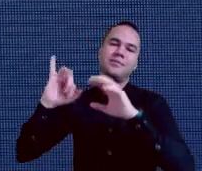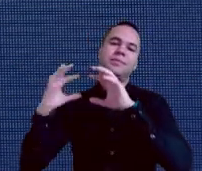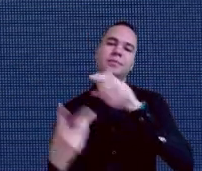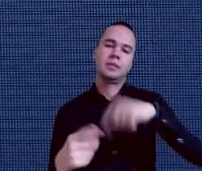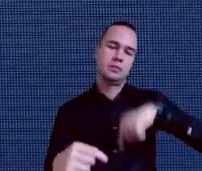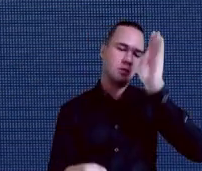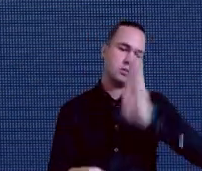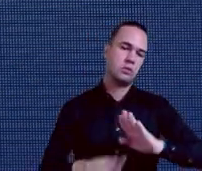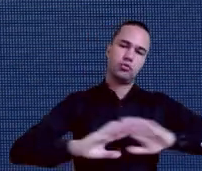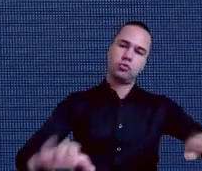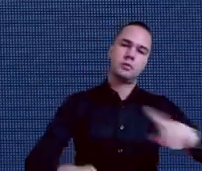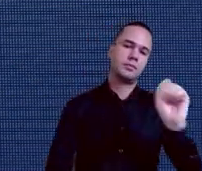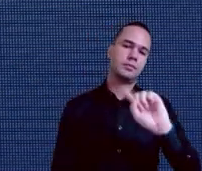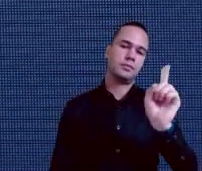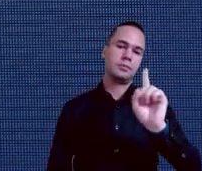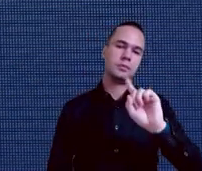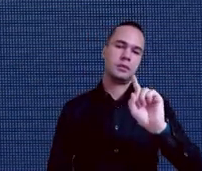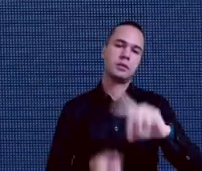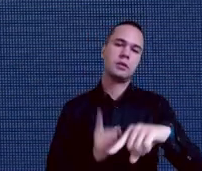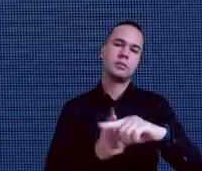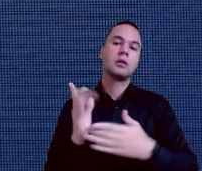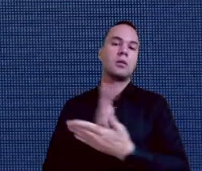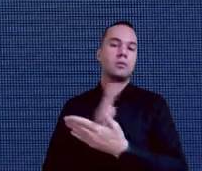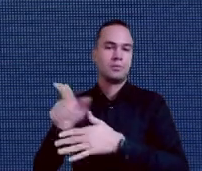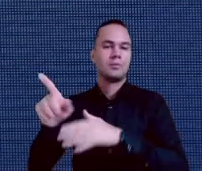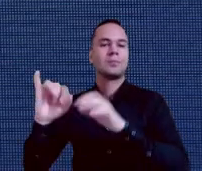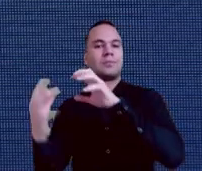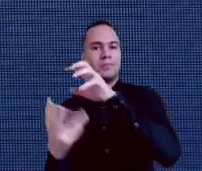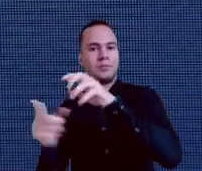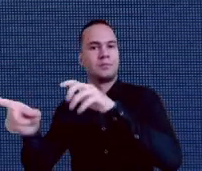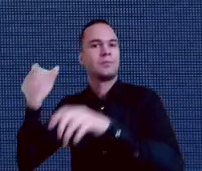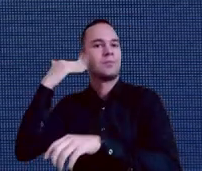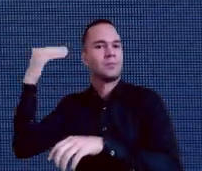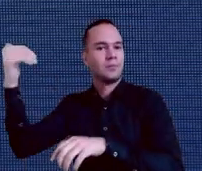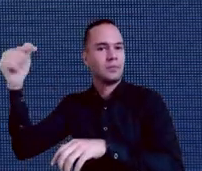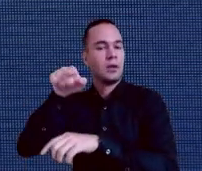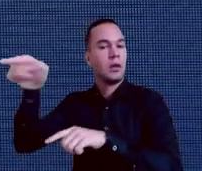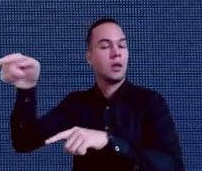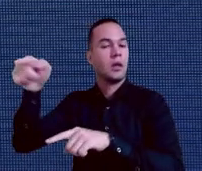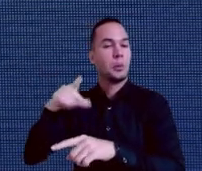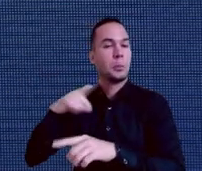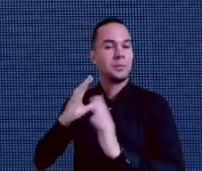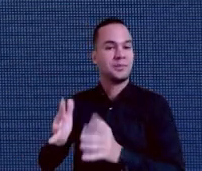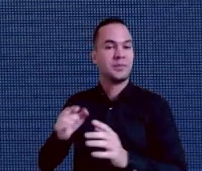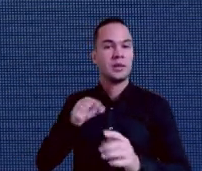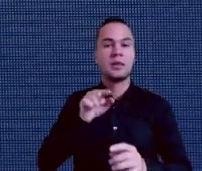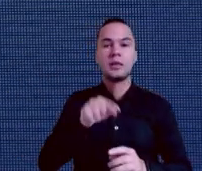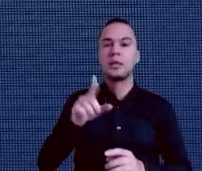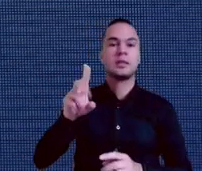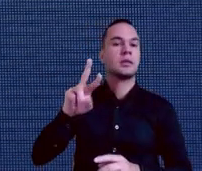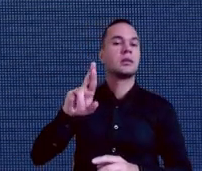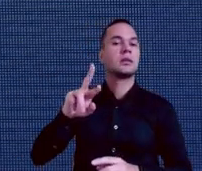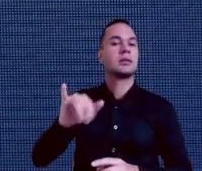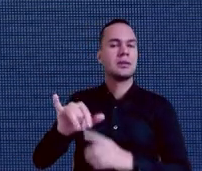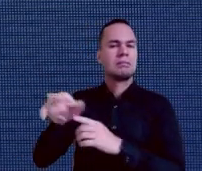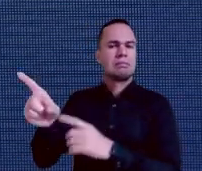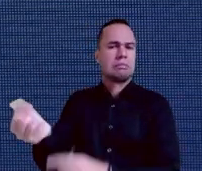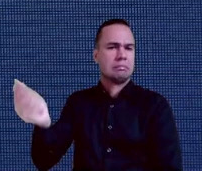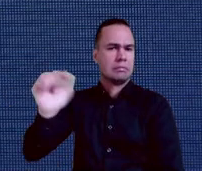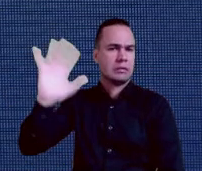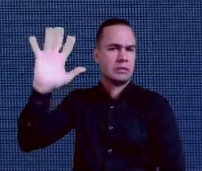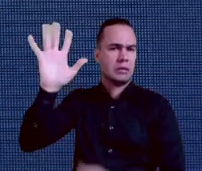brasileiros porque a gente tem um dos gringos super renomados que estão sentados de mais de sete vídeo dólar e tem vários